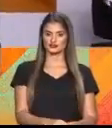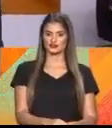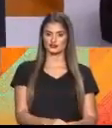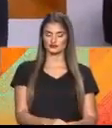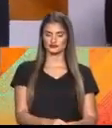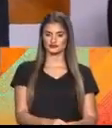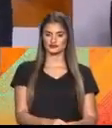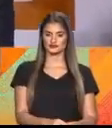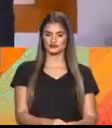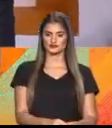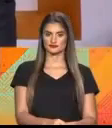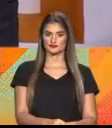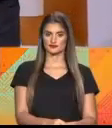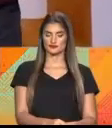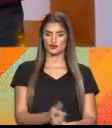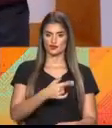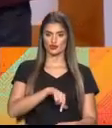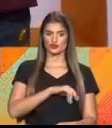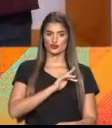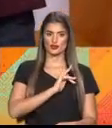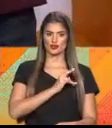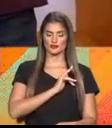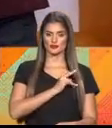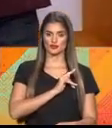recomeçar para o nosso amor